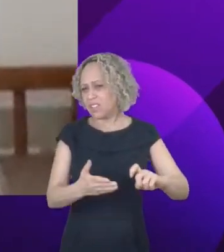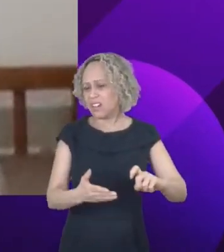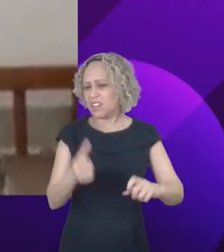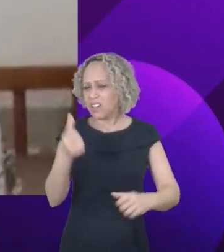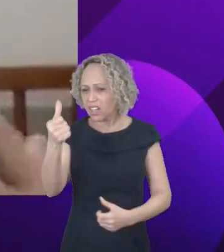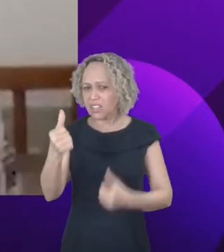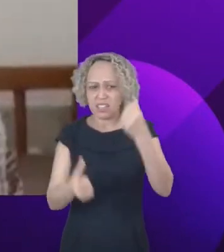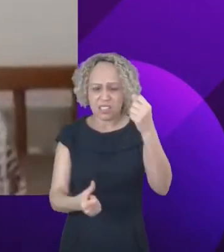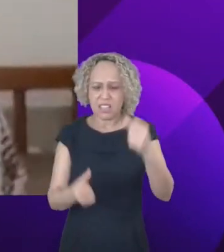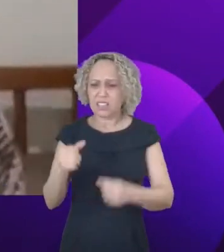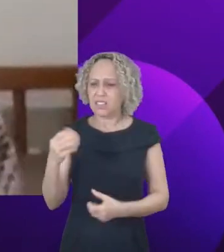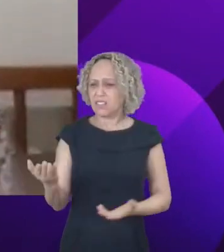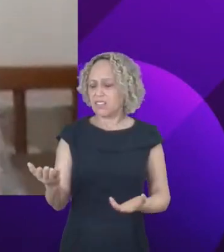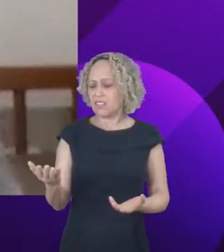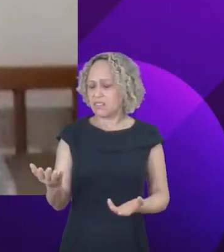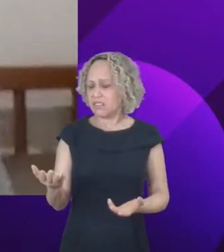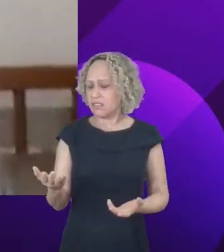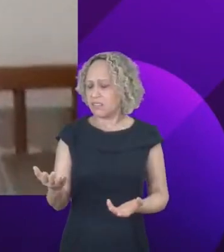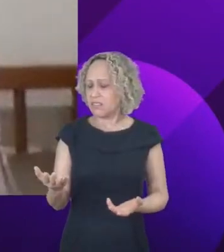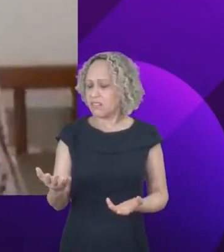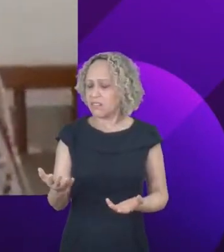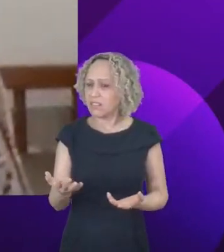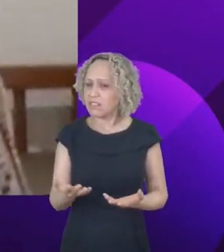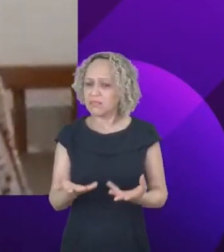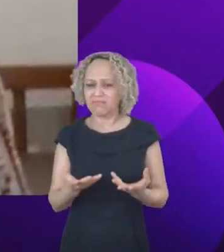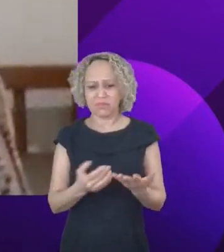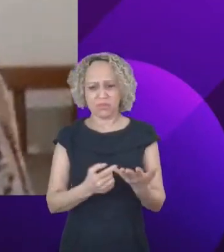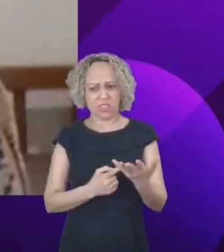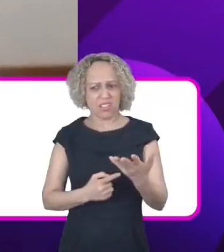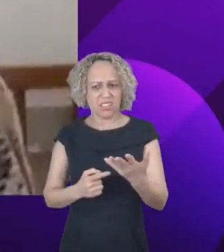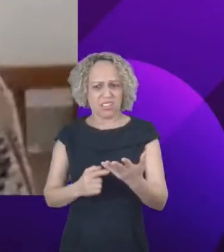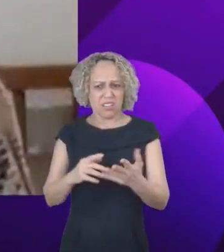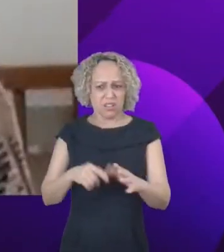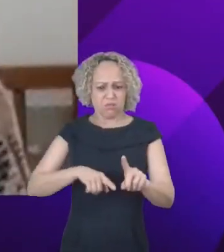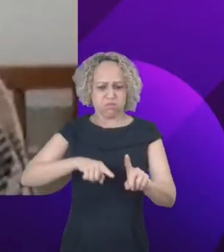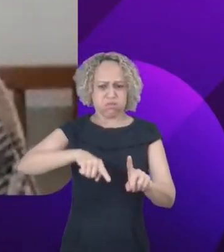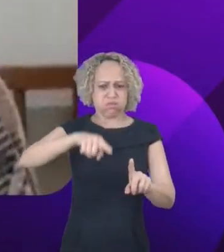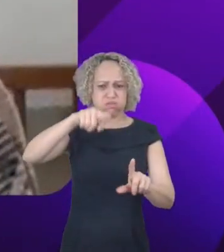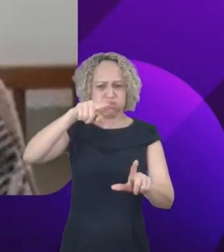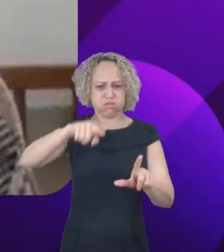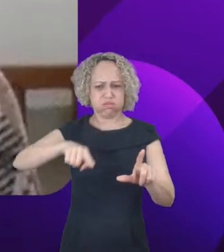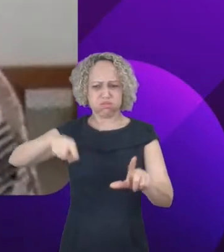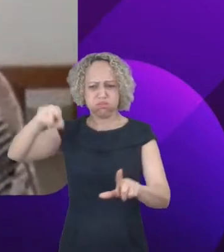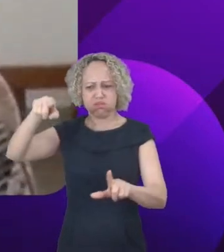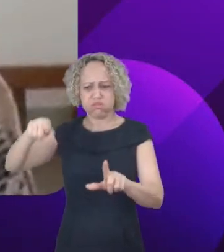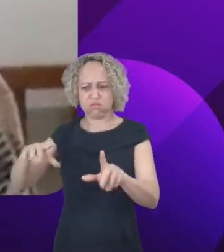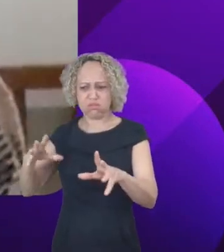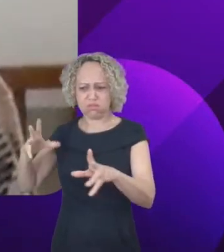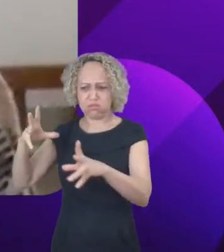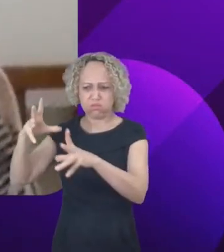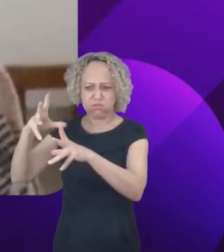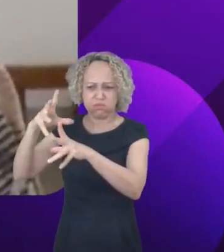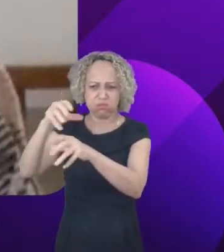nós falarmos sobre esses dados estarrecedores e fazermos uma campanha